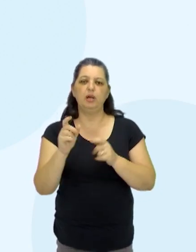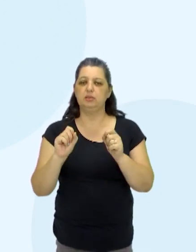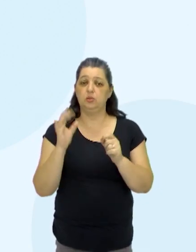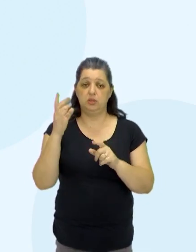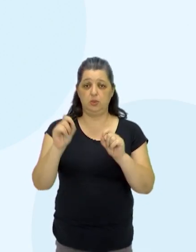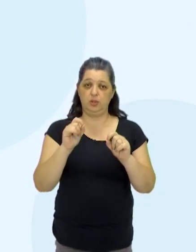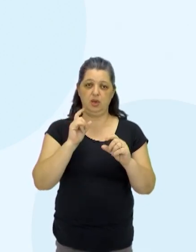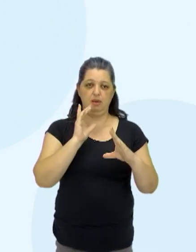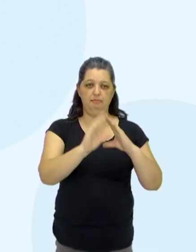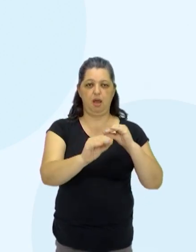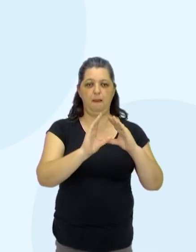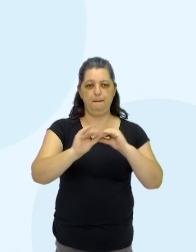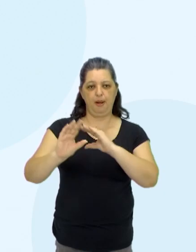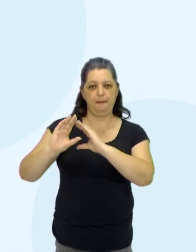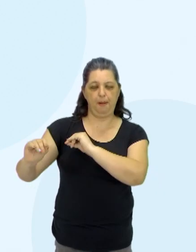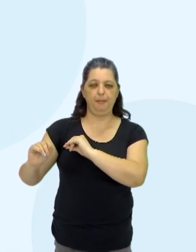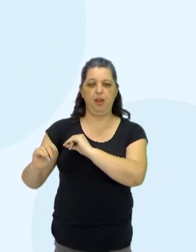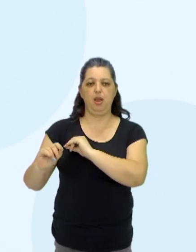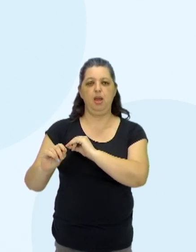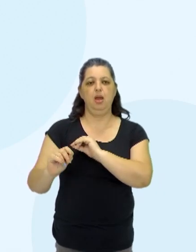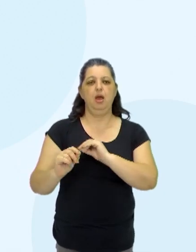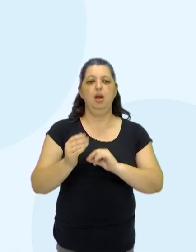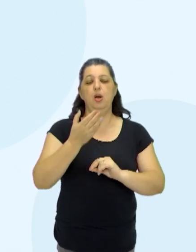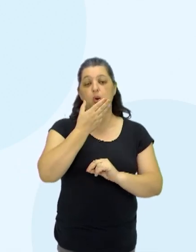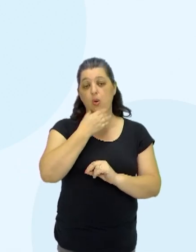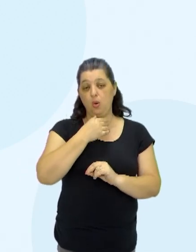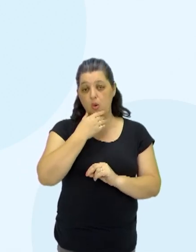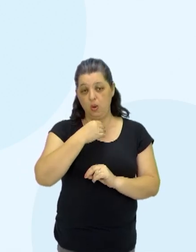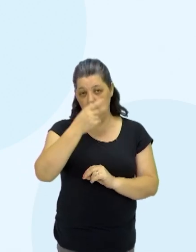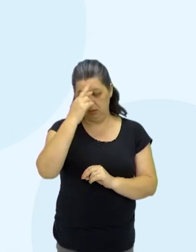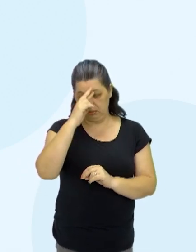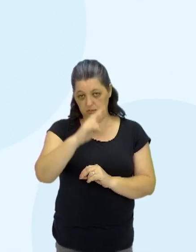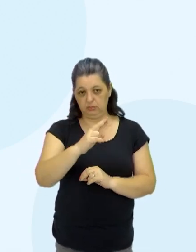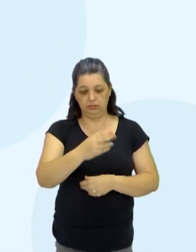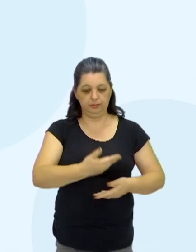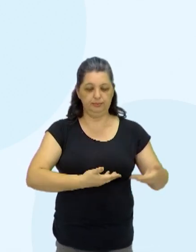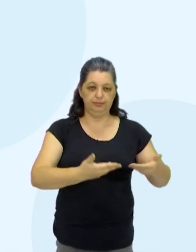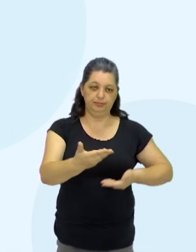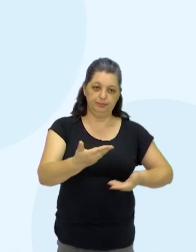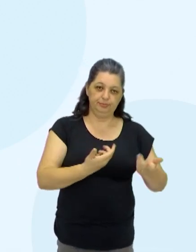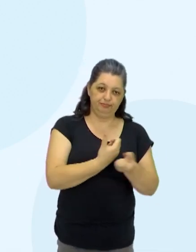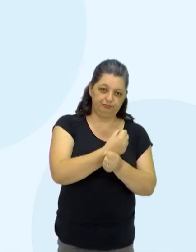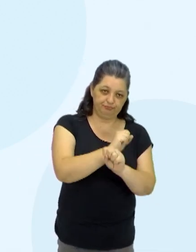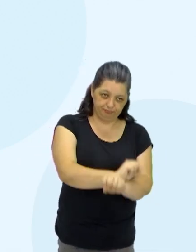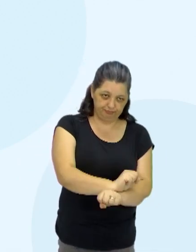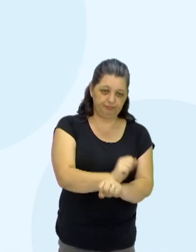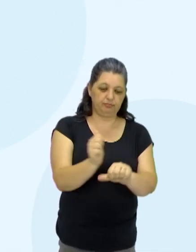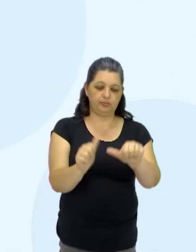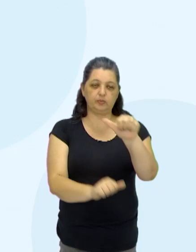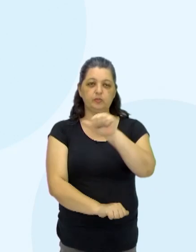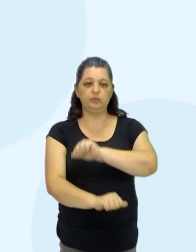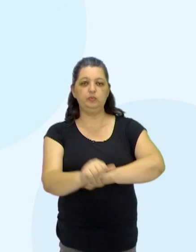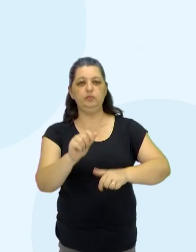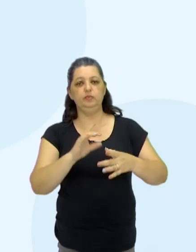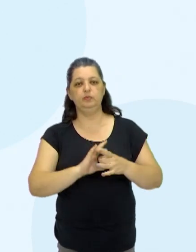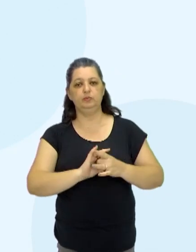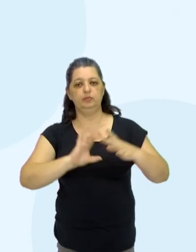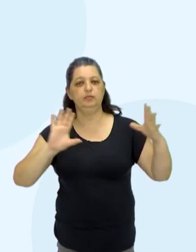né? Os senhores de escravos começam a transformar os seus respectivos escravos libertos